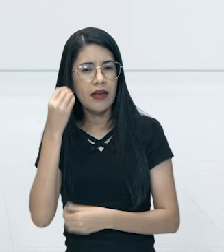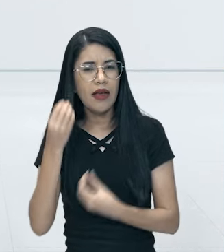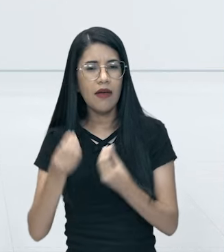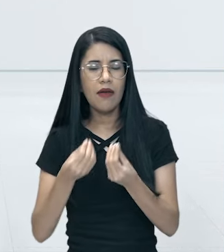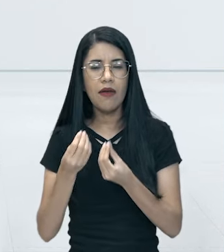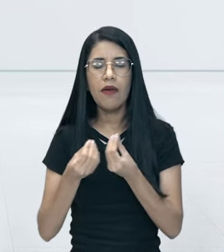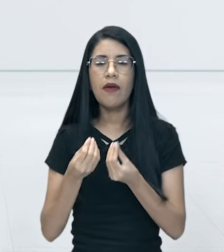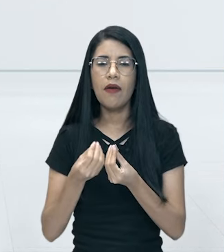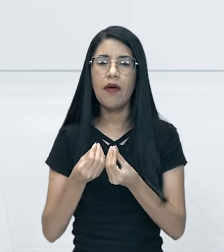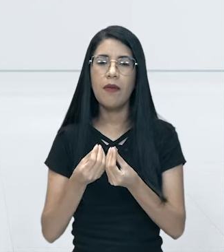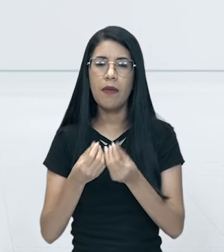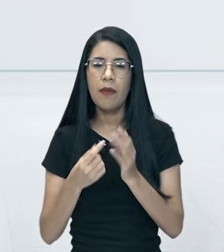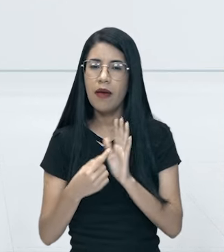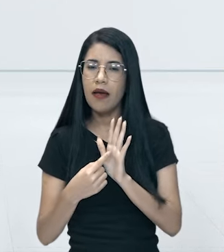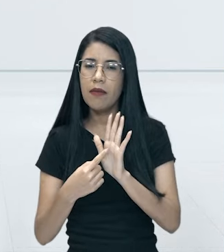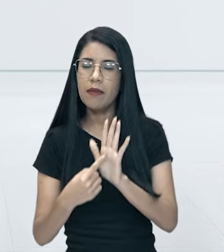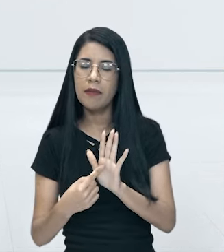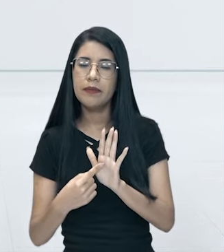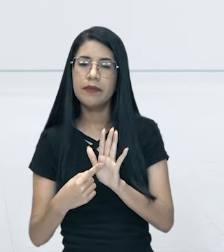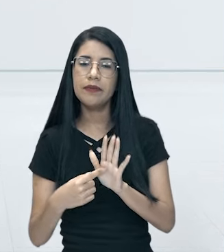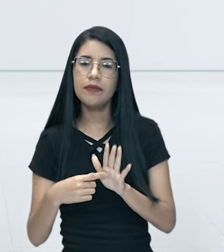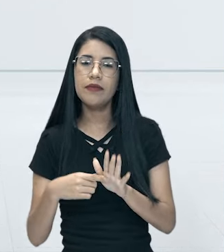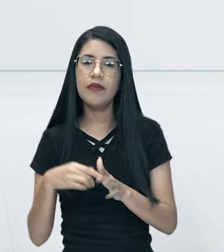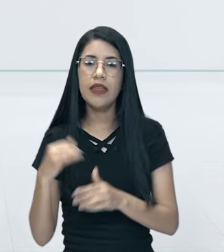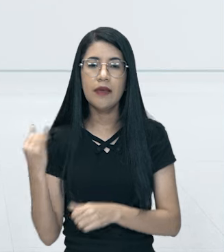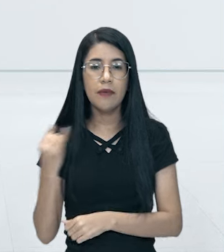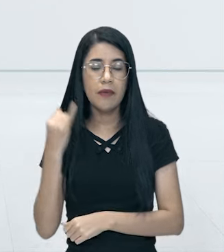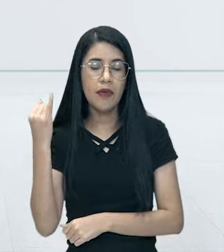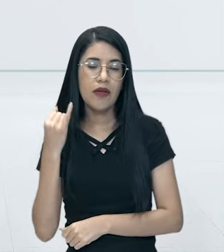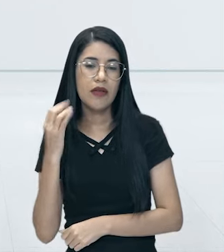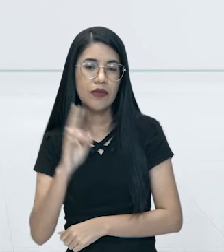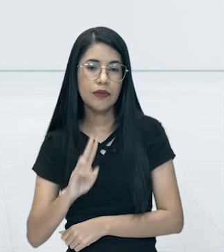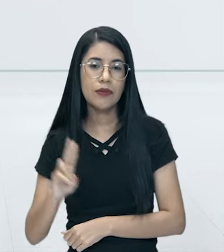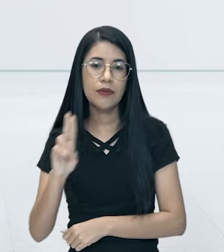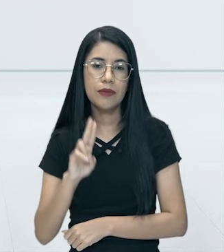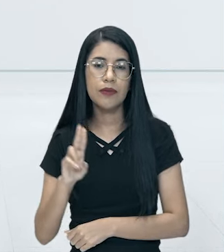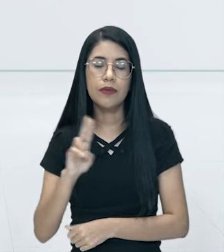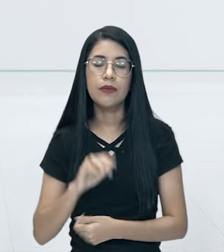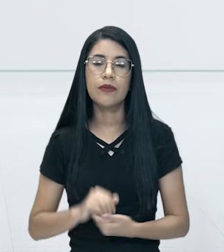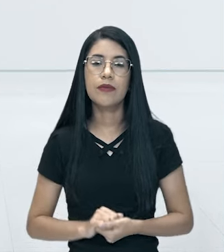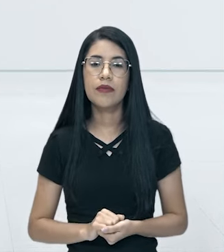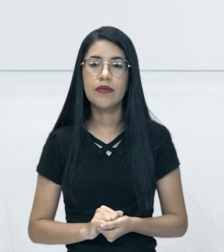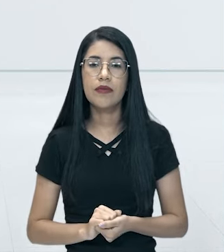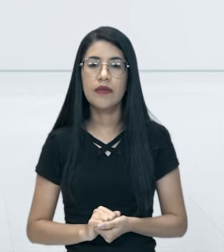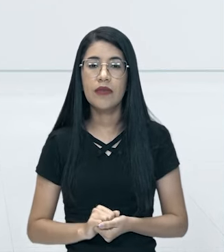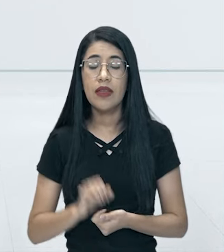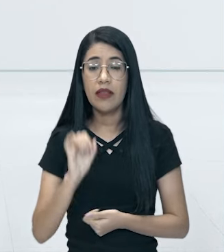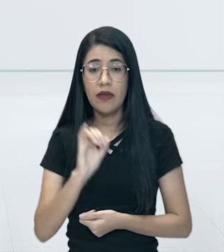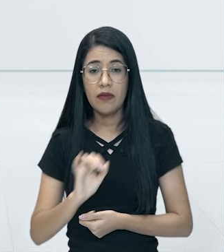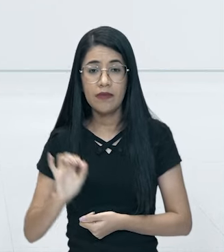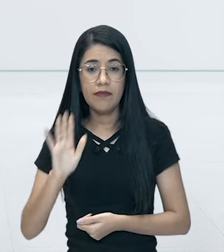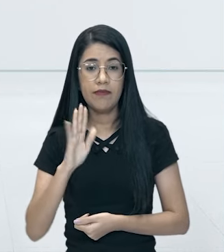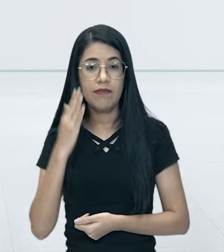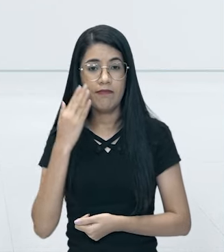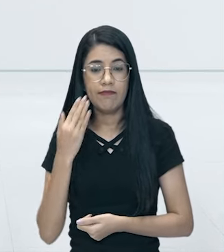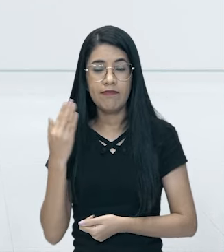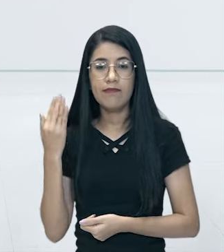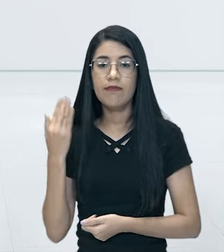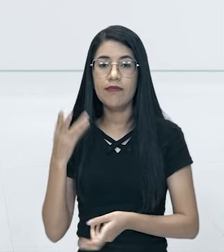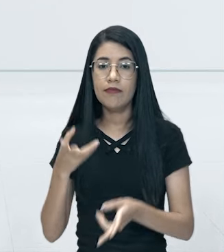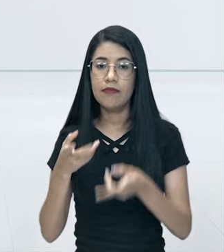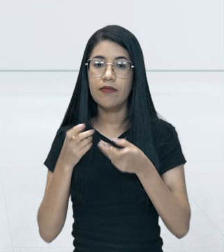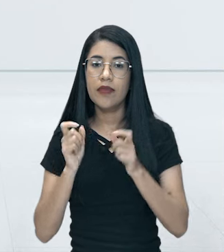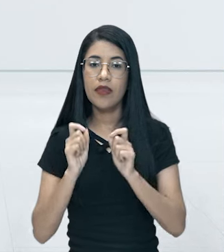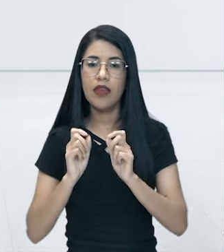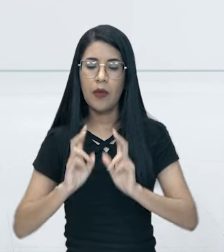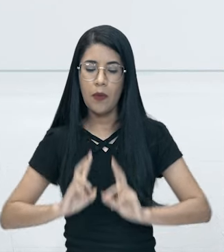é fundamental a radiação. Na imagem, como vocês podem perceber, quando eu faço um